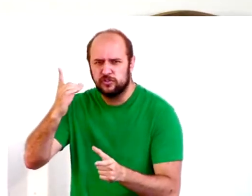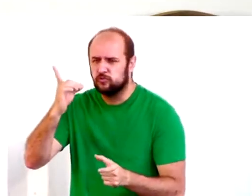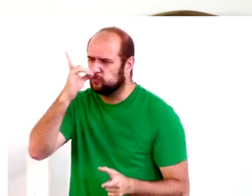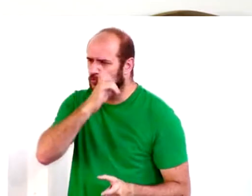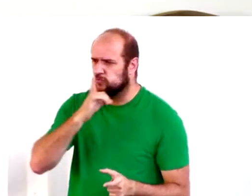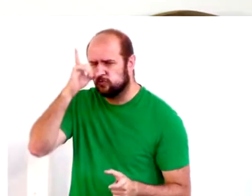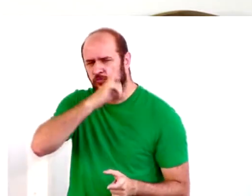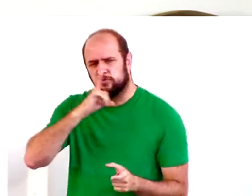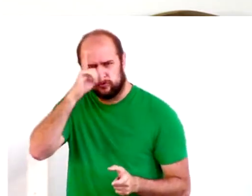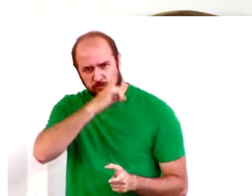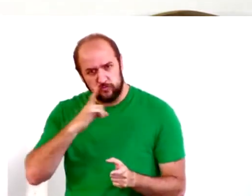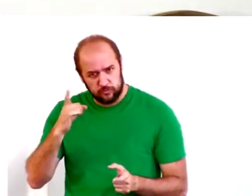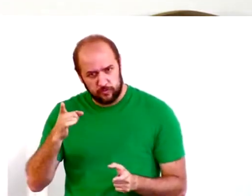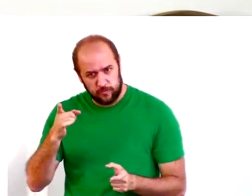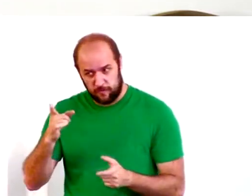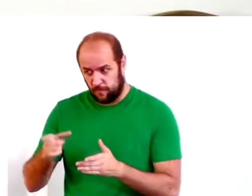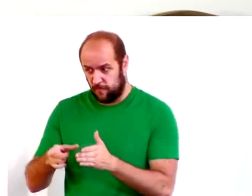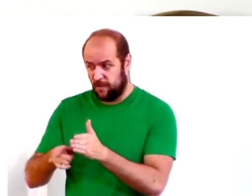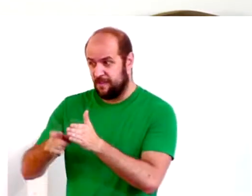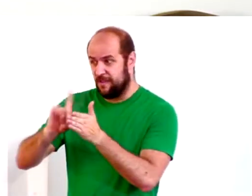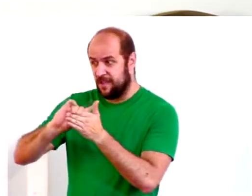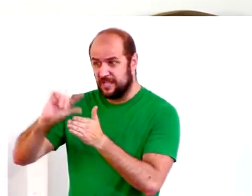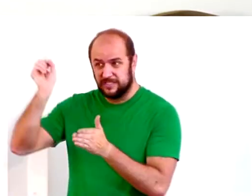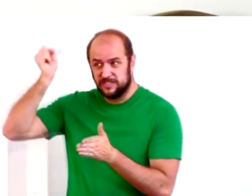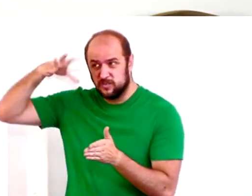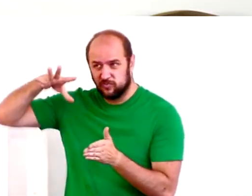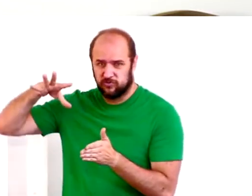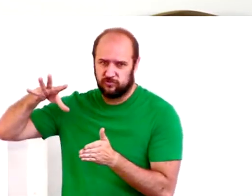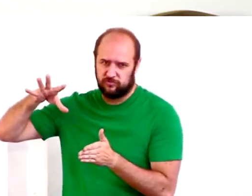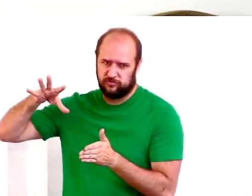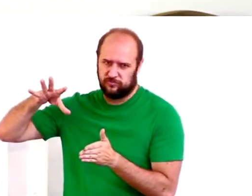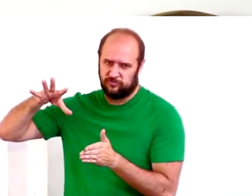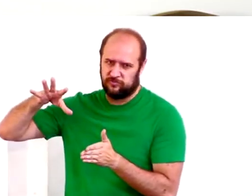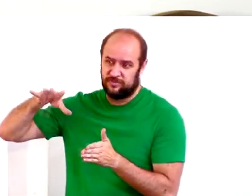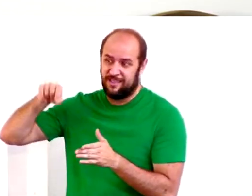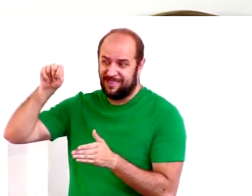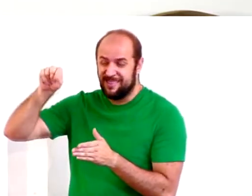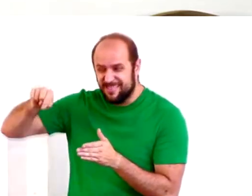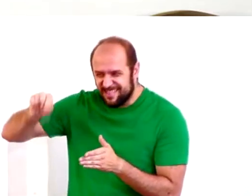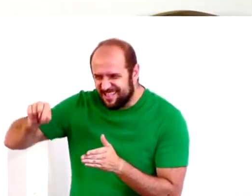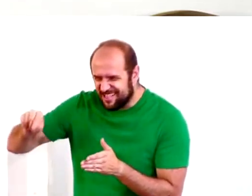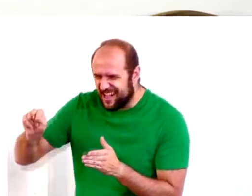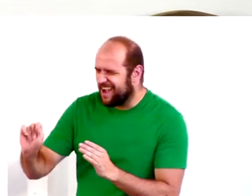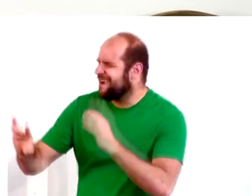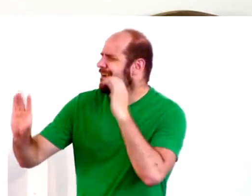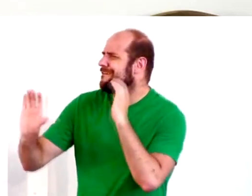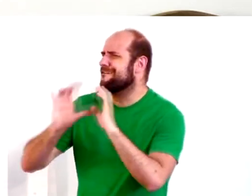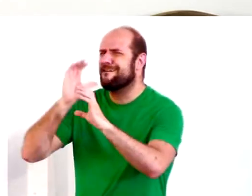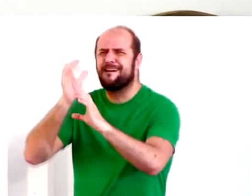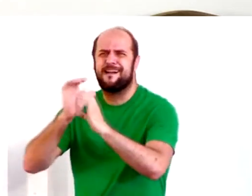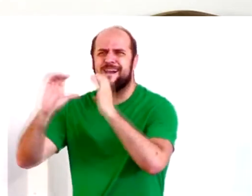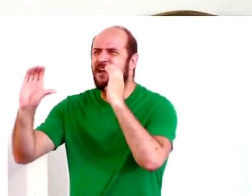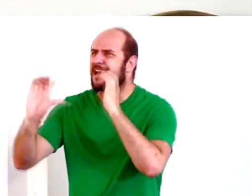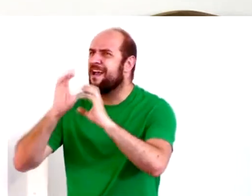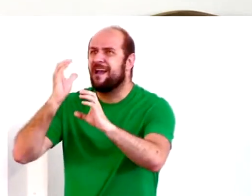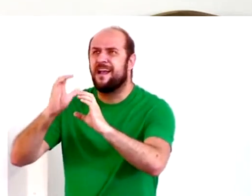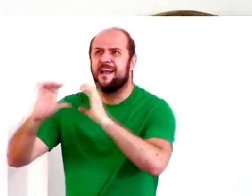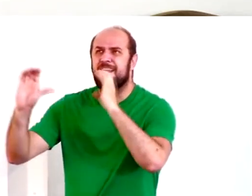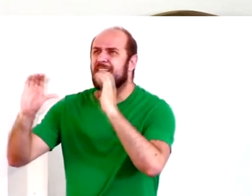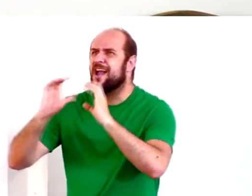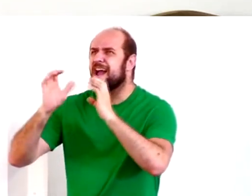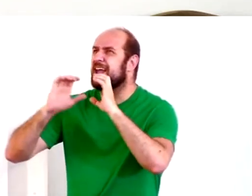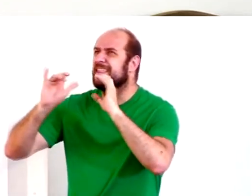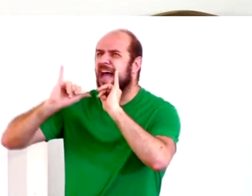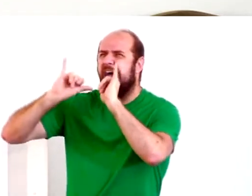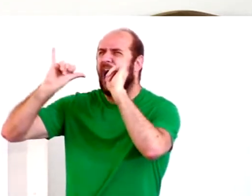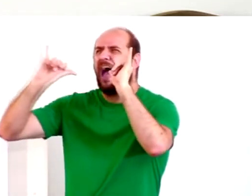domingo, normalmente antes que haja luz, e então eles cantam